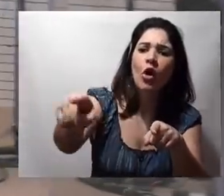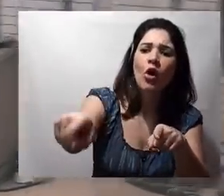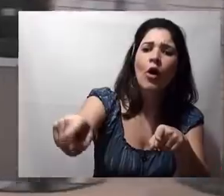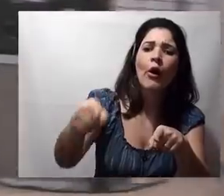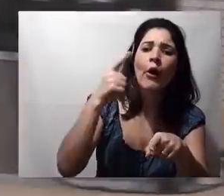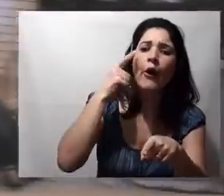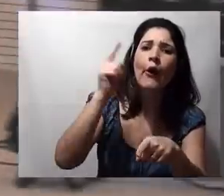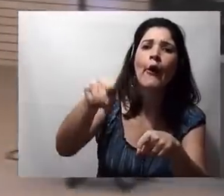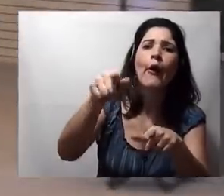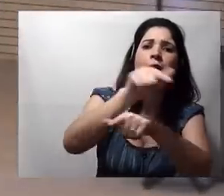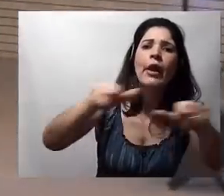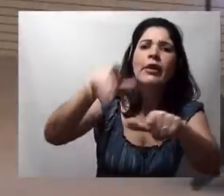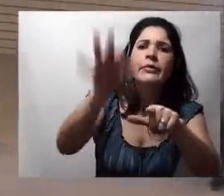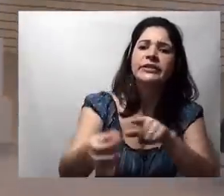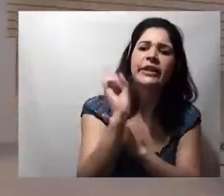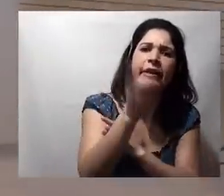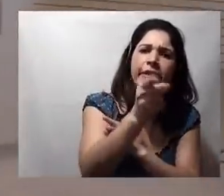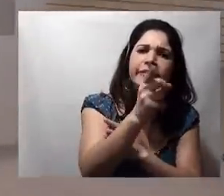sujo